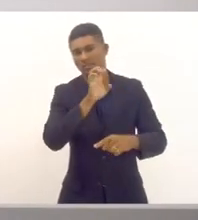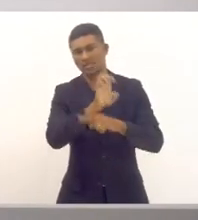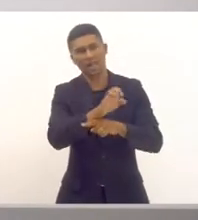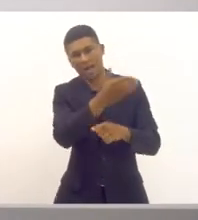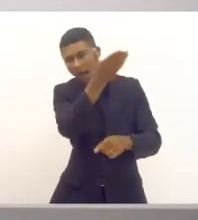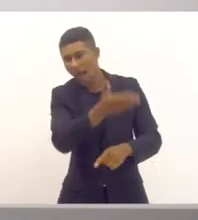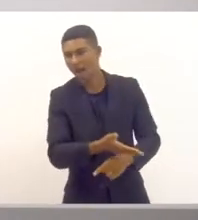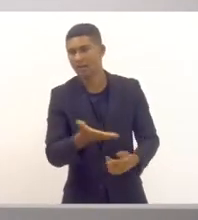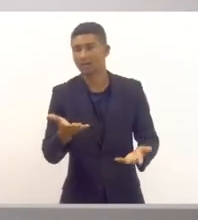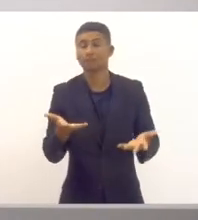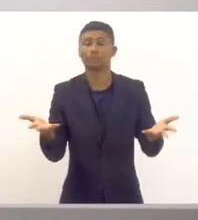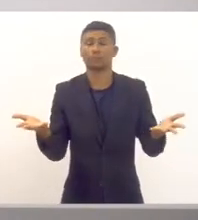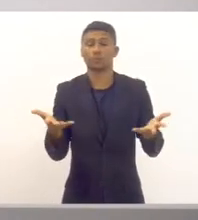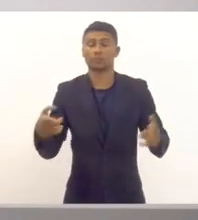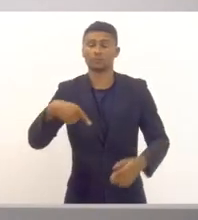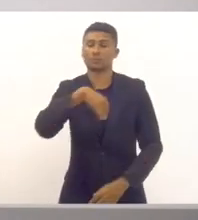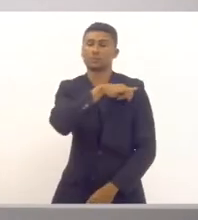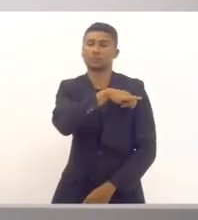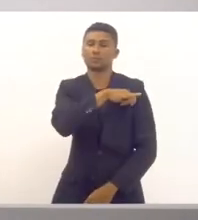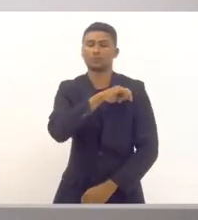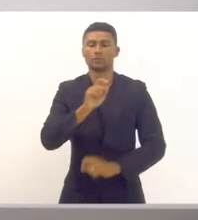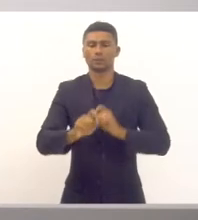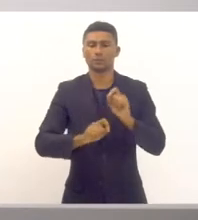Janeiro, proporcionalmente,